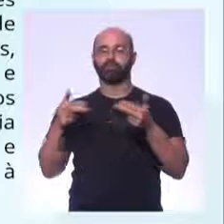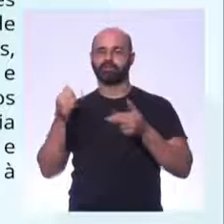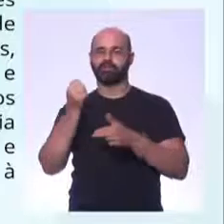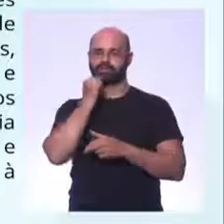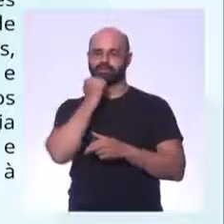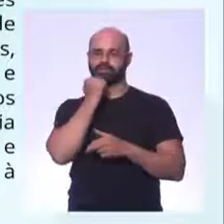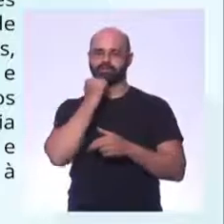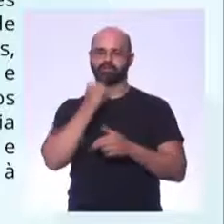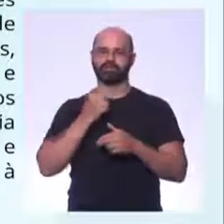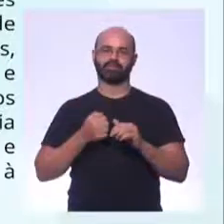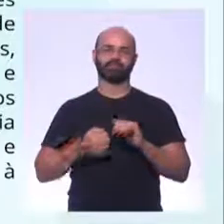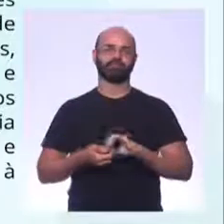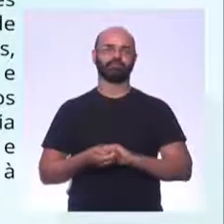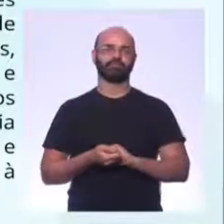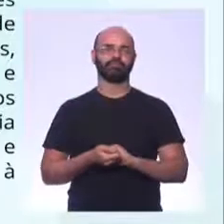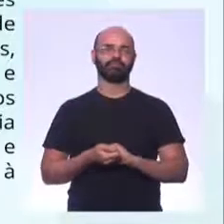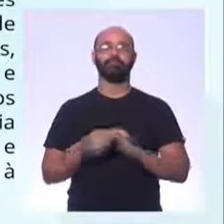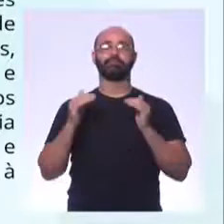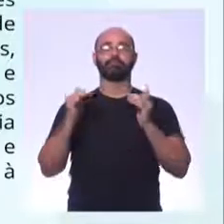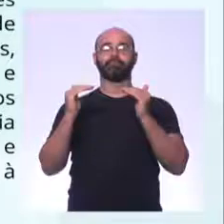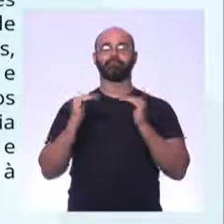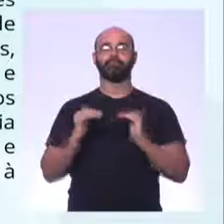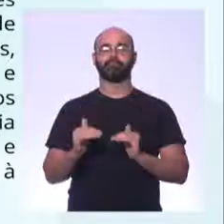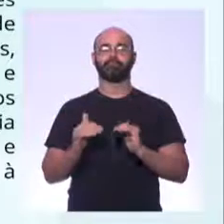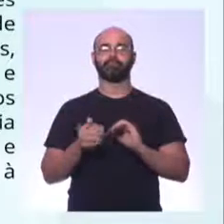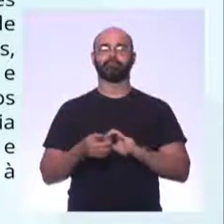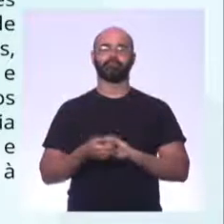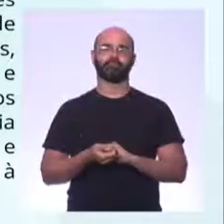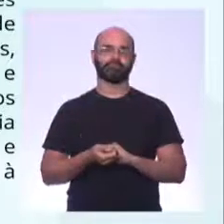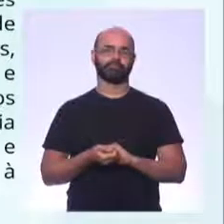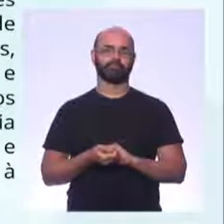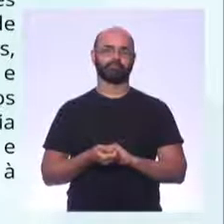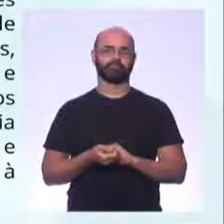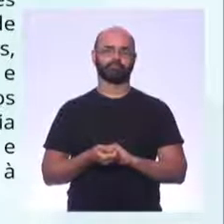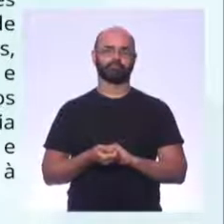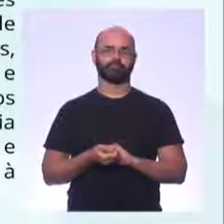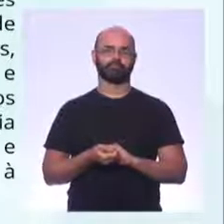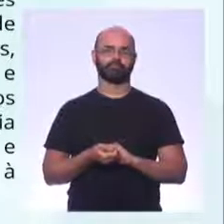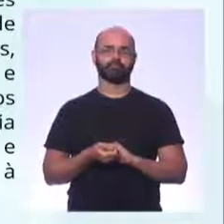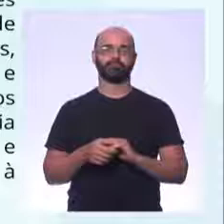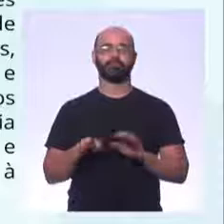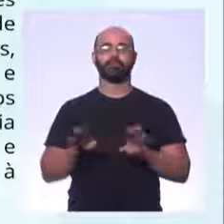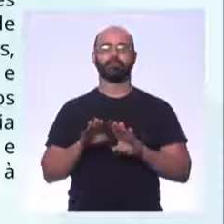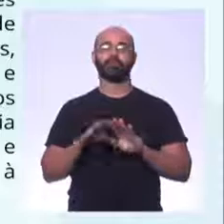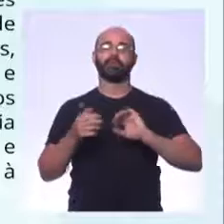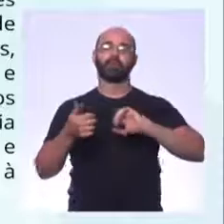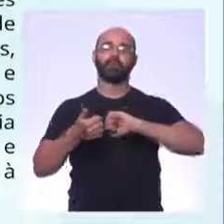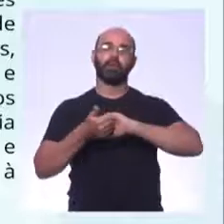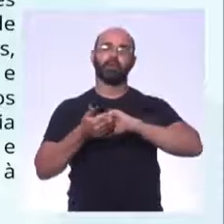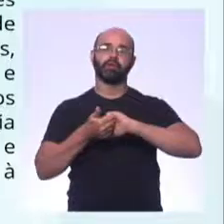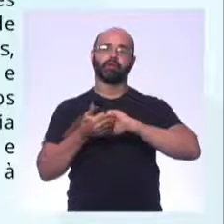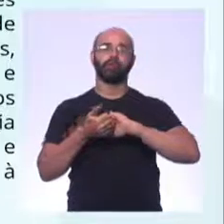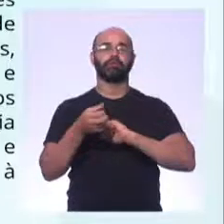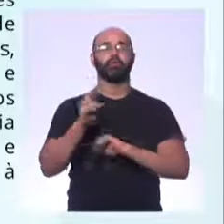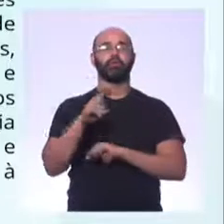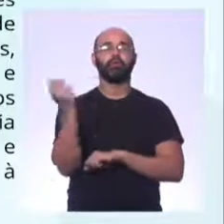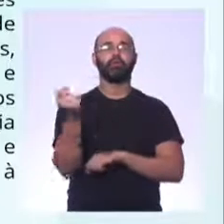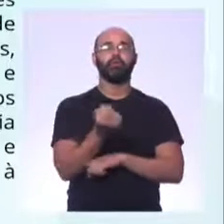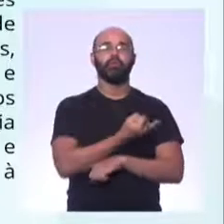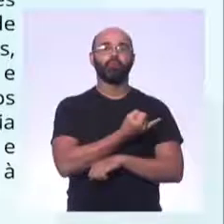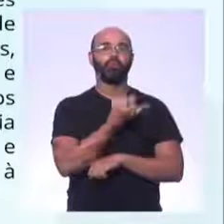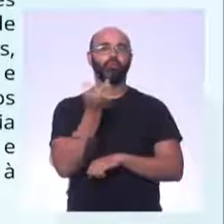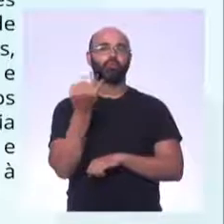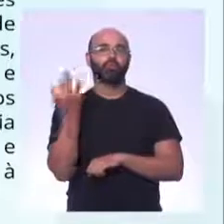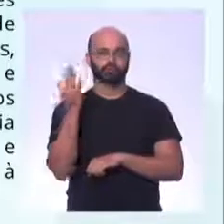essa aula é realizar previsões qualitativas e quantitativas sobre o funcionamento